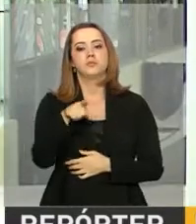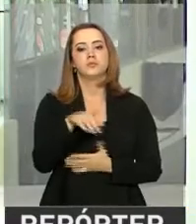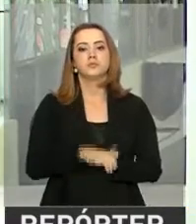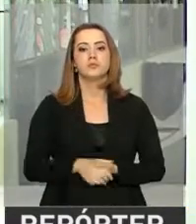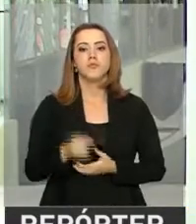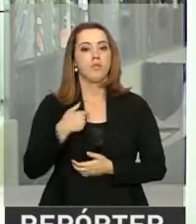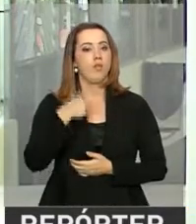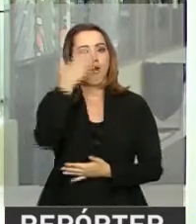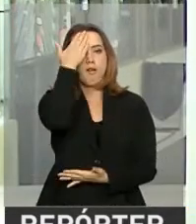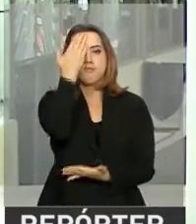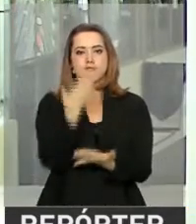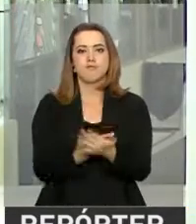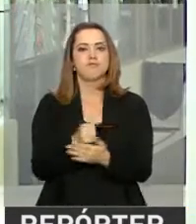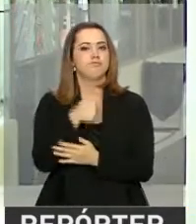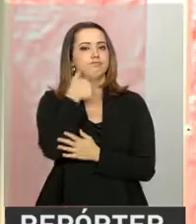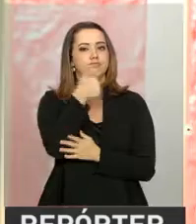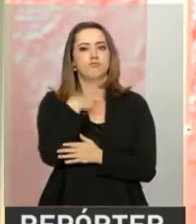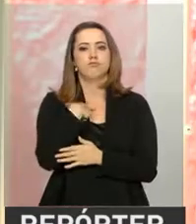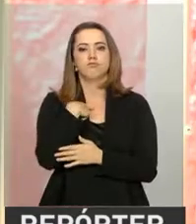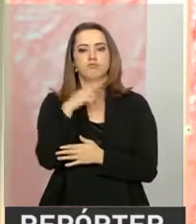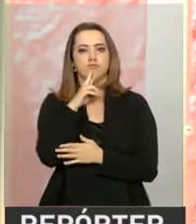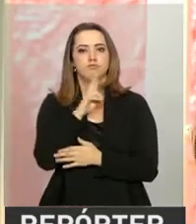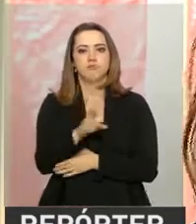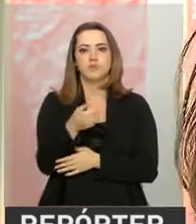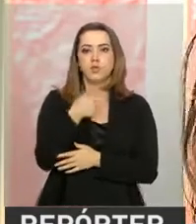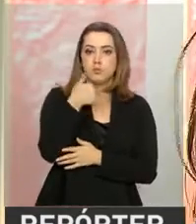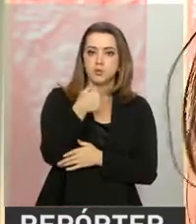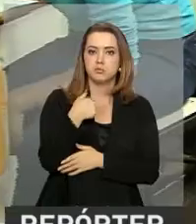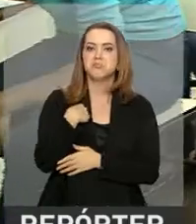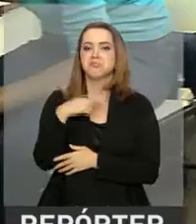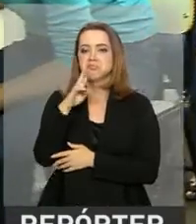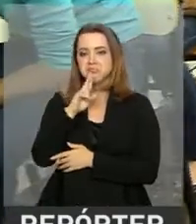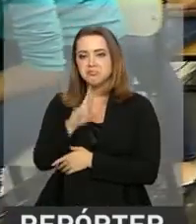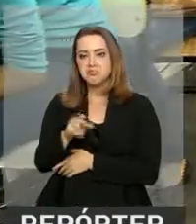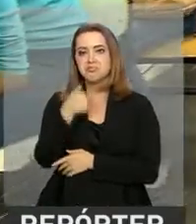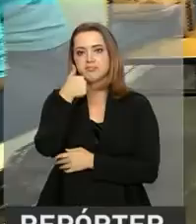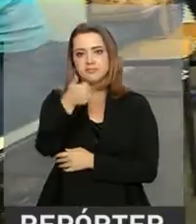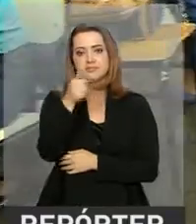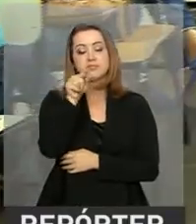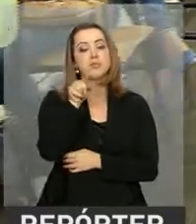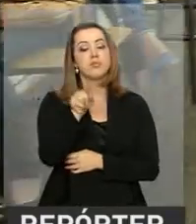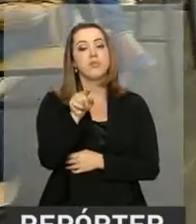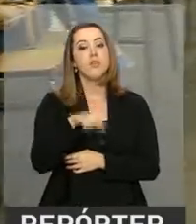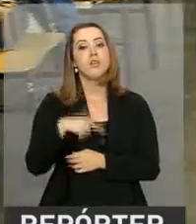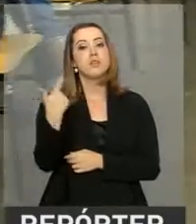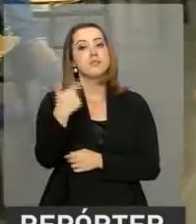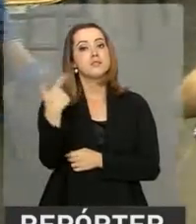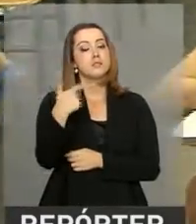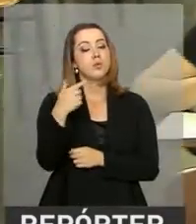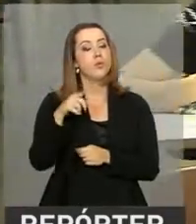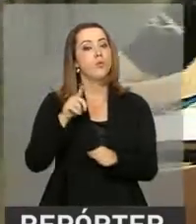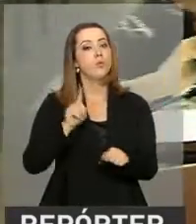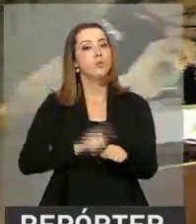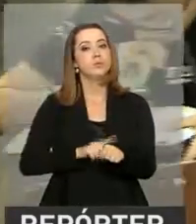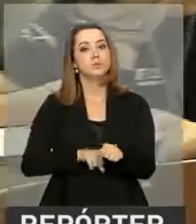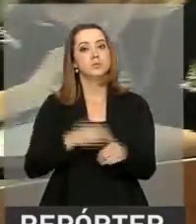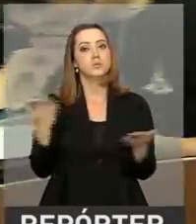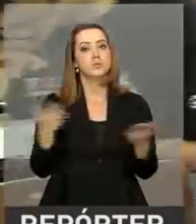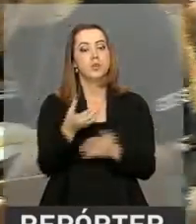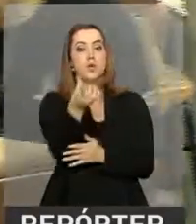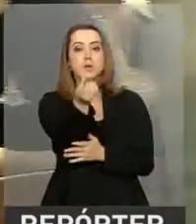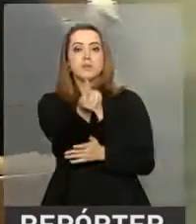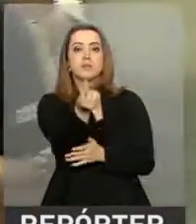estou muito confiante, acho que o resultado vai ser bom. Espero ter um resultado bom. A prova da segunda fase da UBMEP tem 6